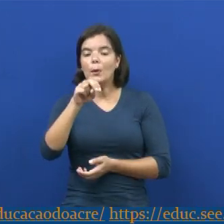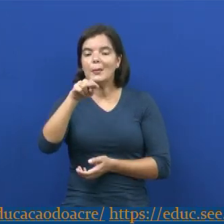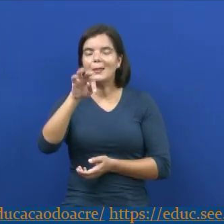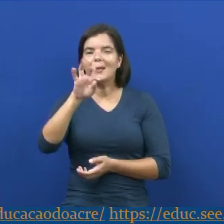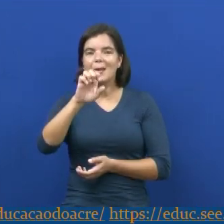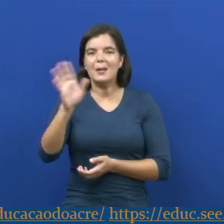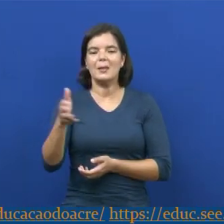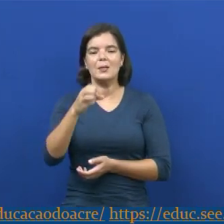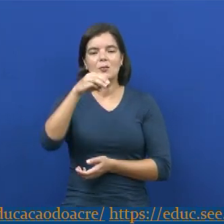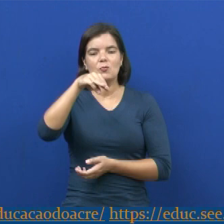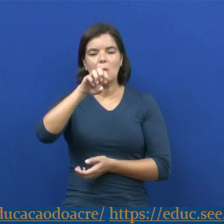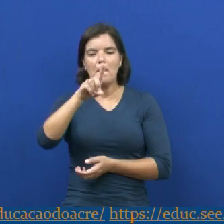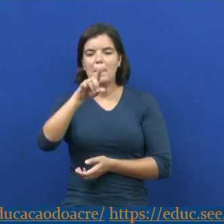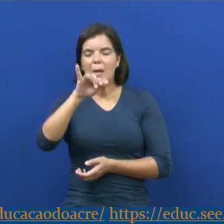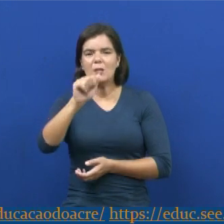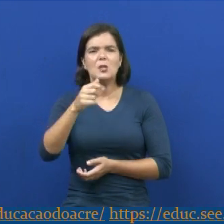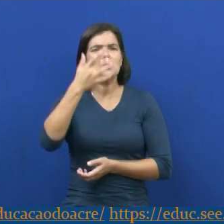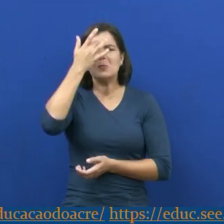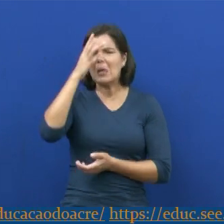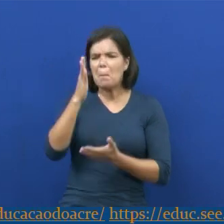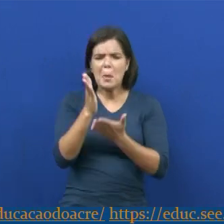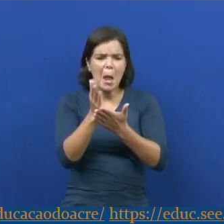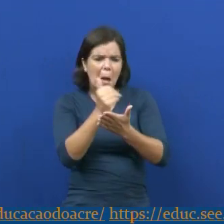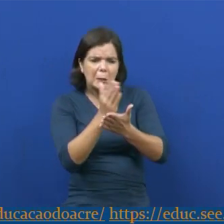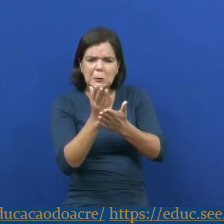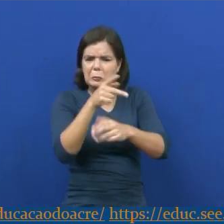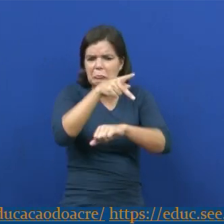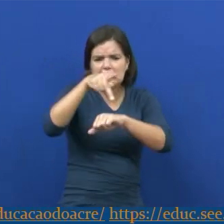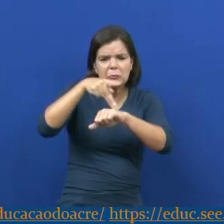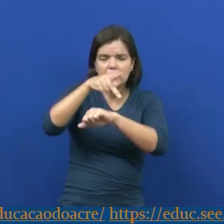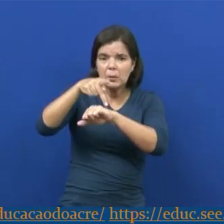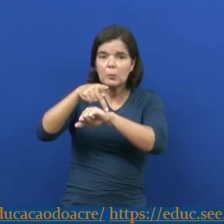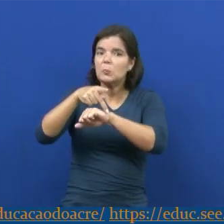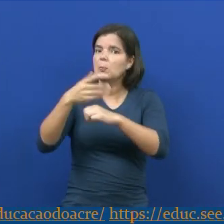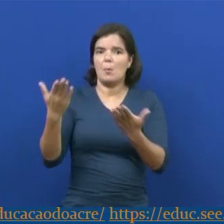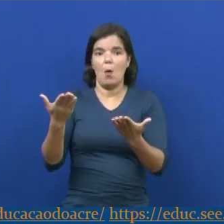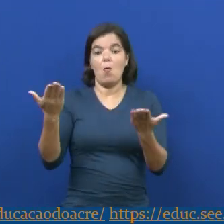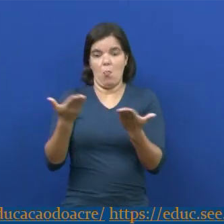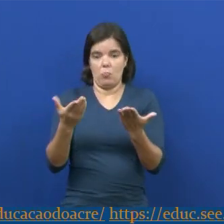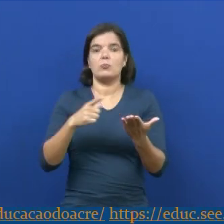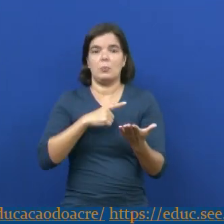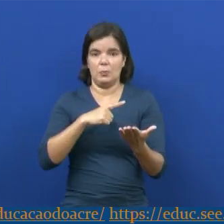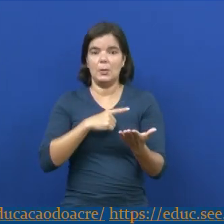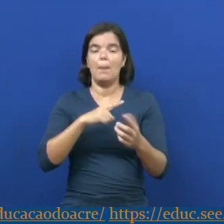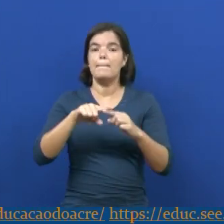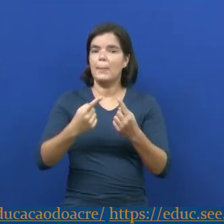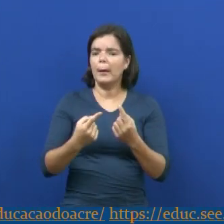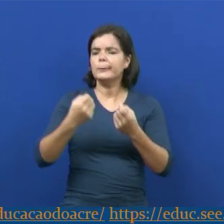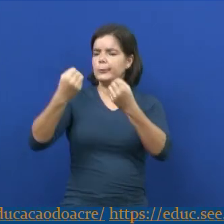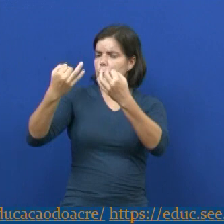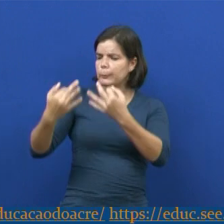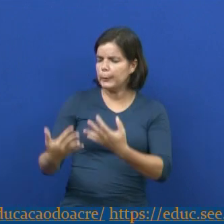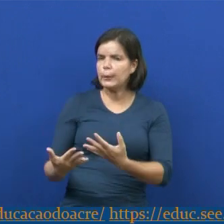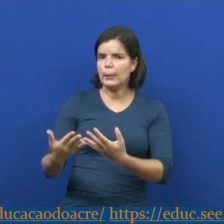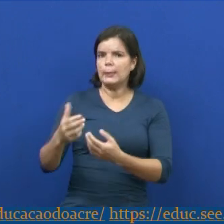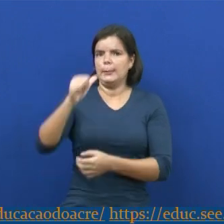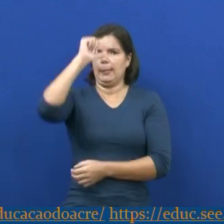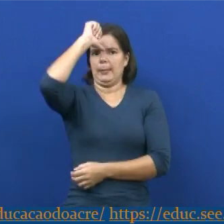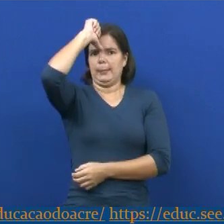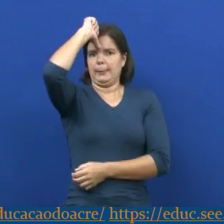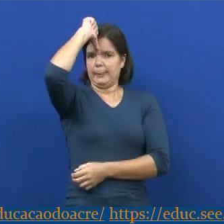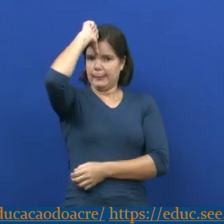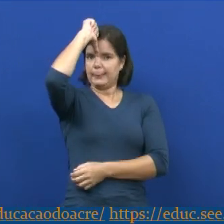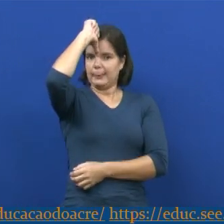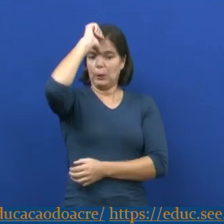tinham noção da divisão de estados, né, países, como temos hoje. Então, eles falavam que eram as Índias,